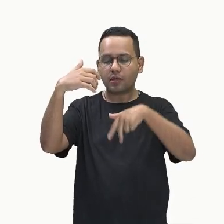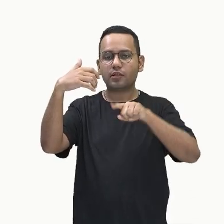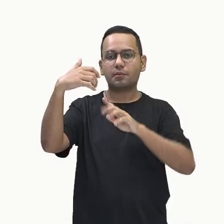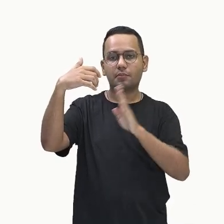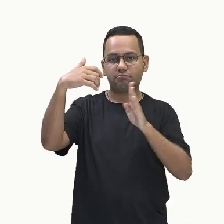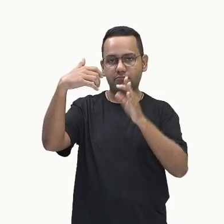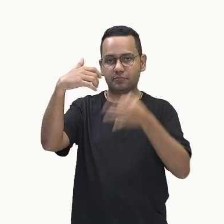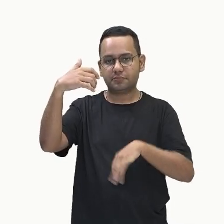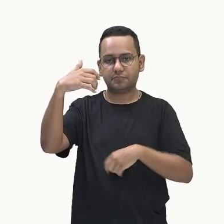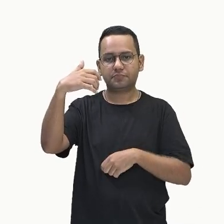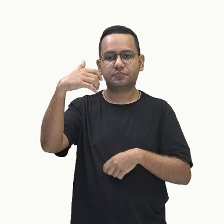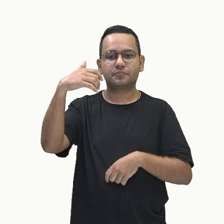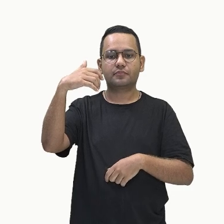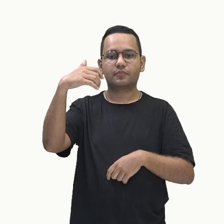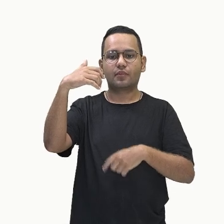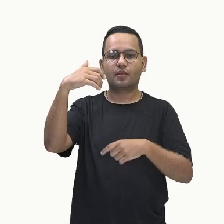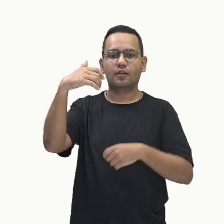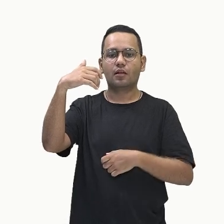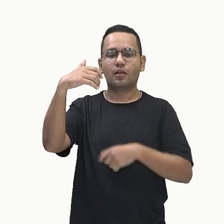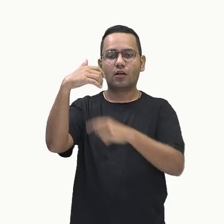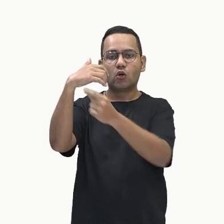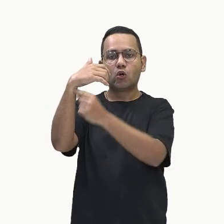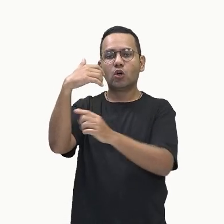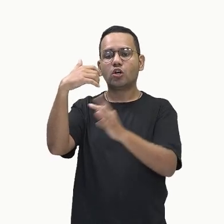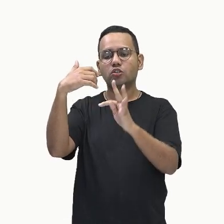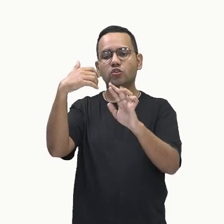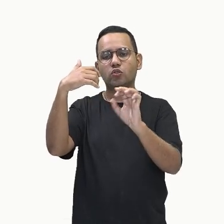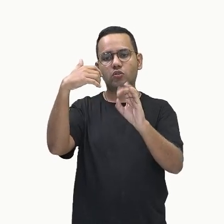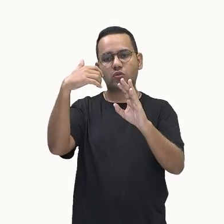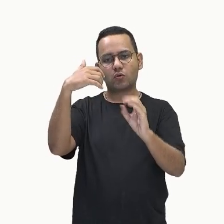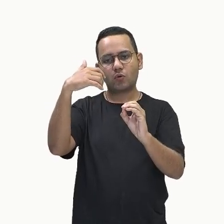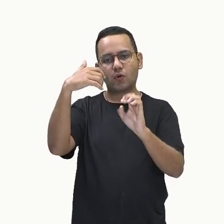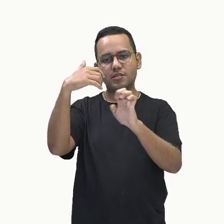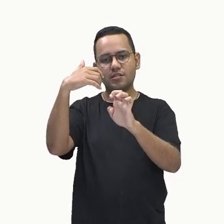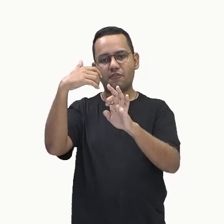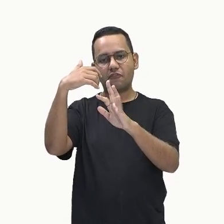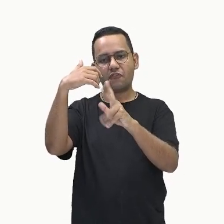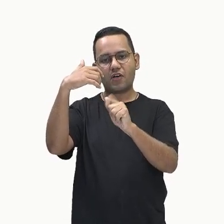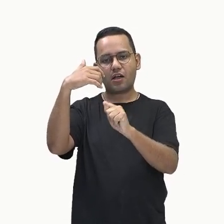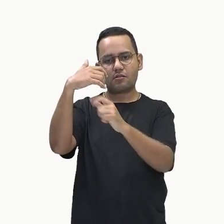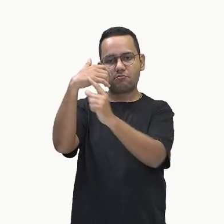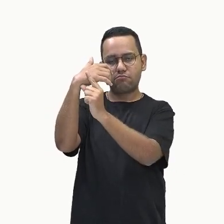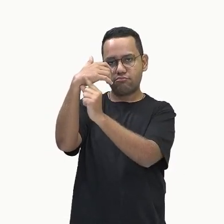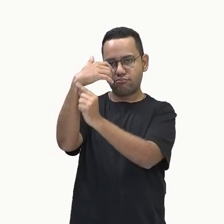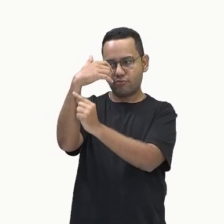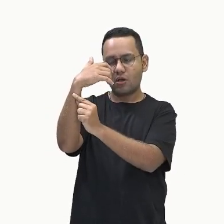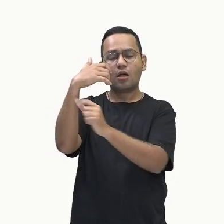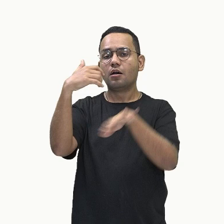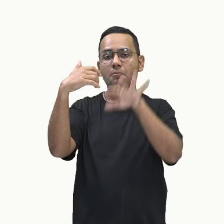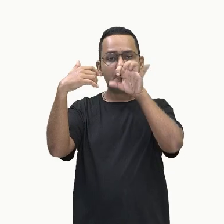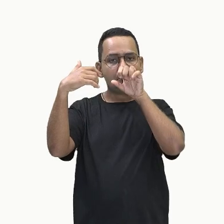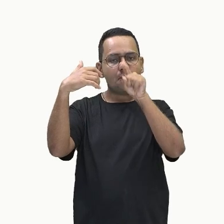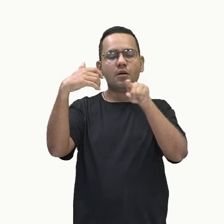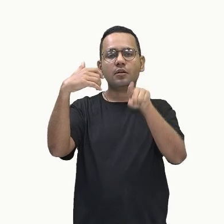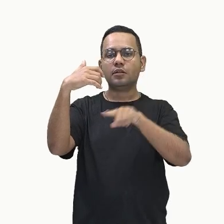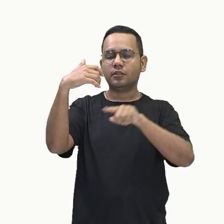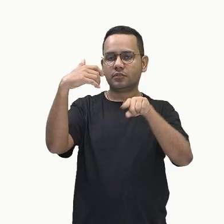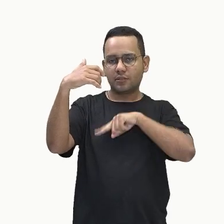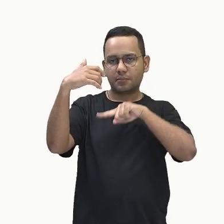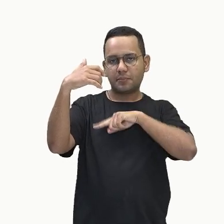tronco encefálico vai controlar as funções básicas como respiração e frequência